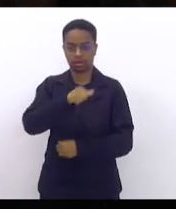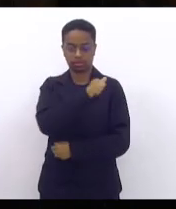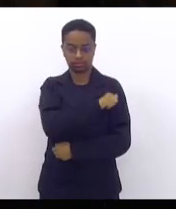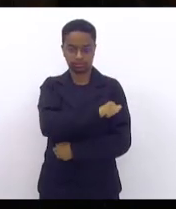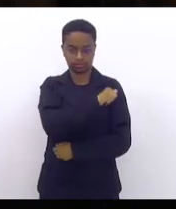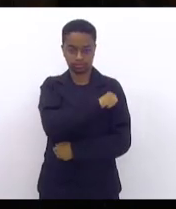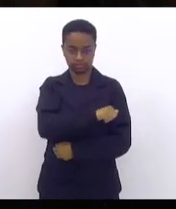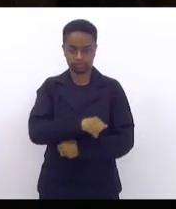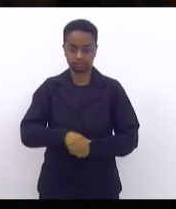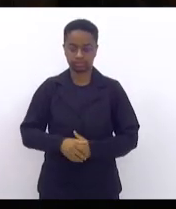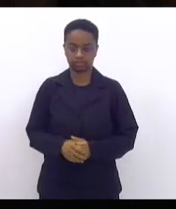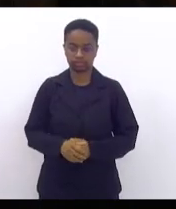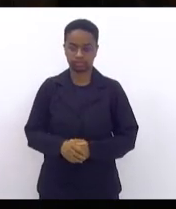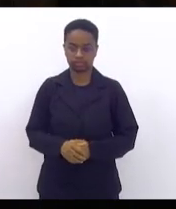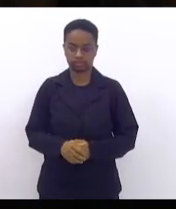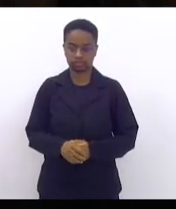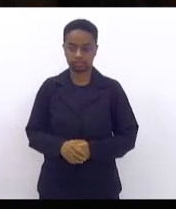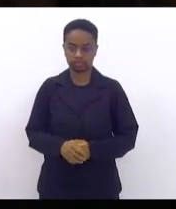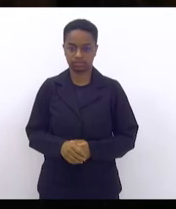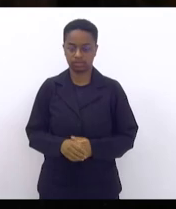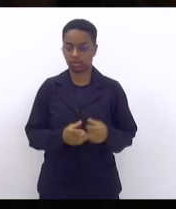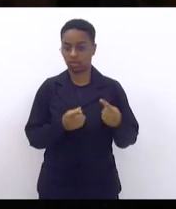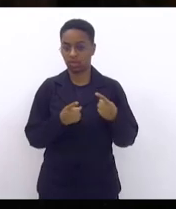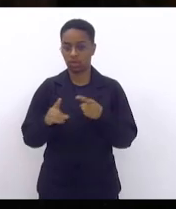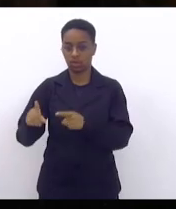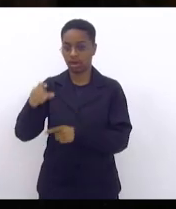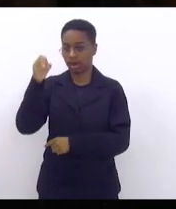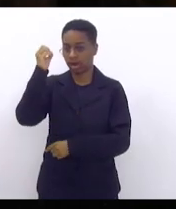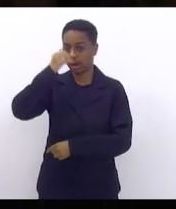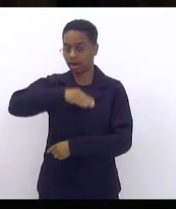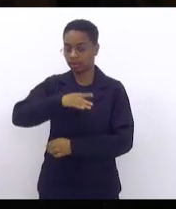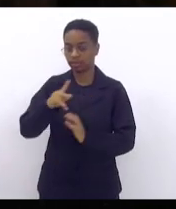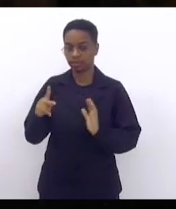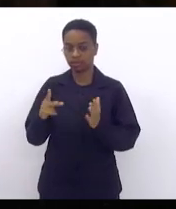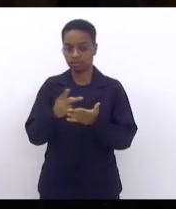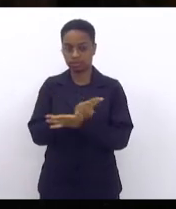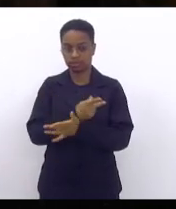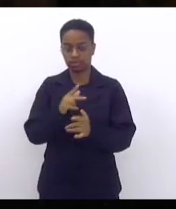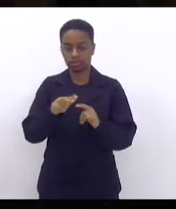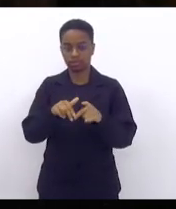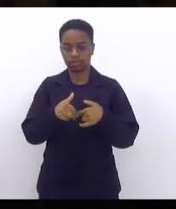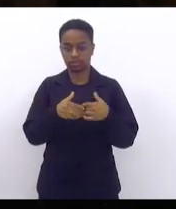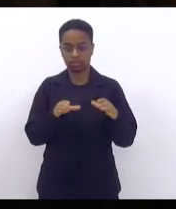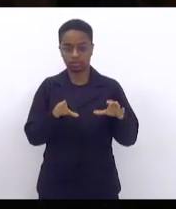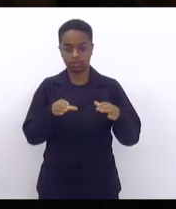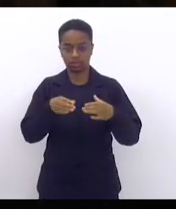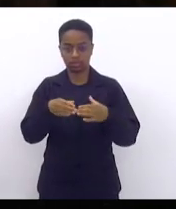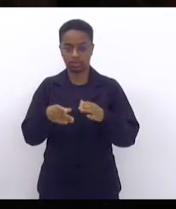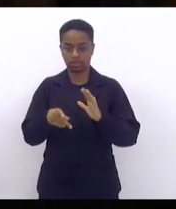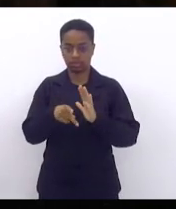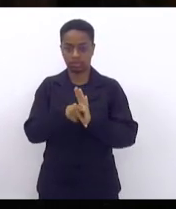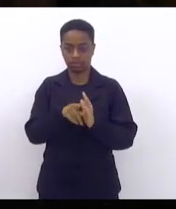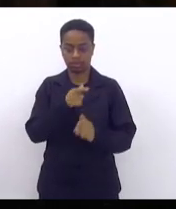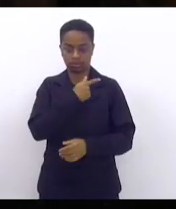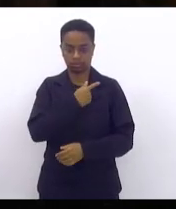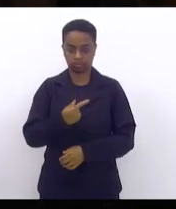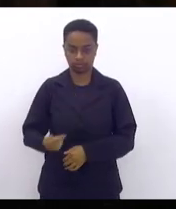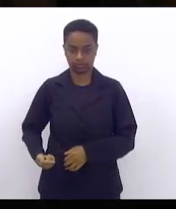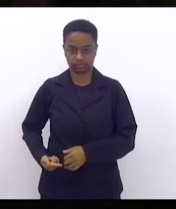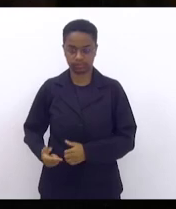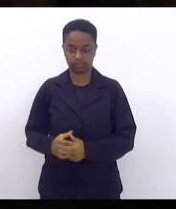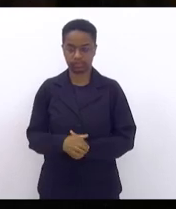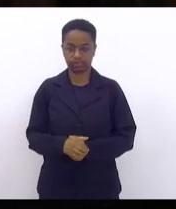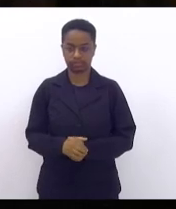Janeiro contra os abusos cometidos por Agentes do seu próprio governo